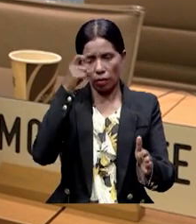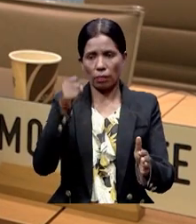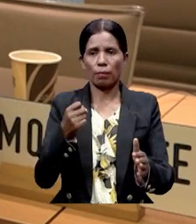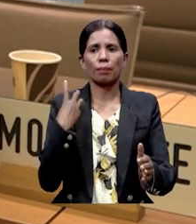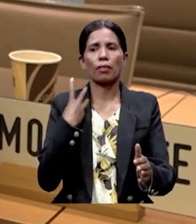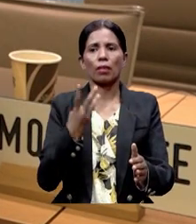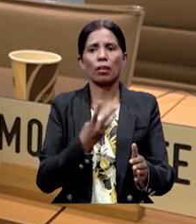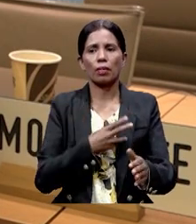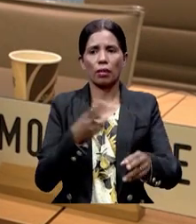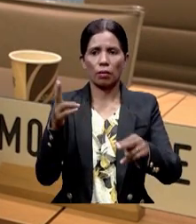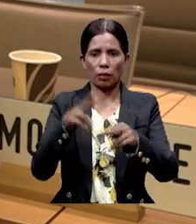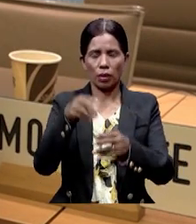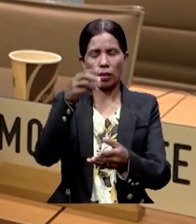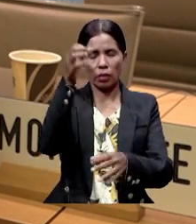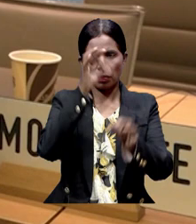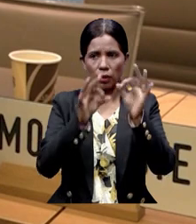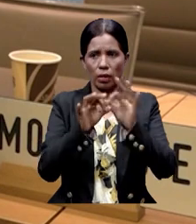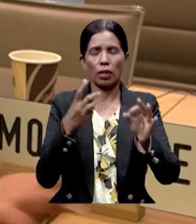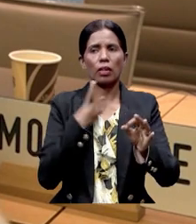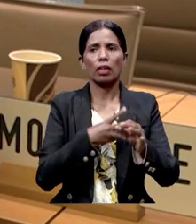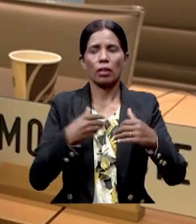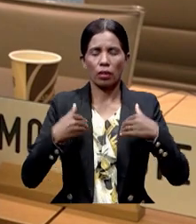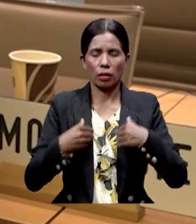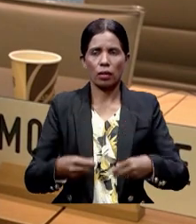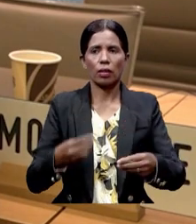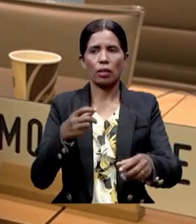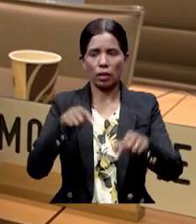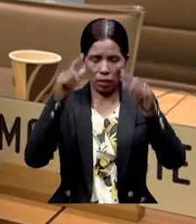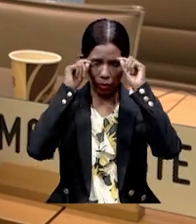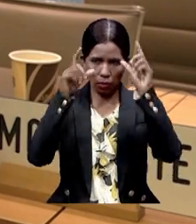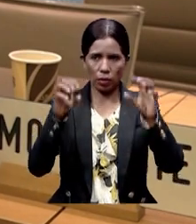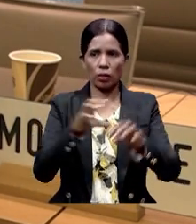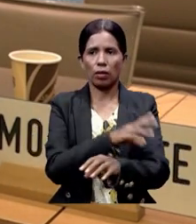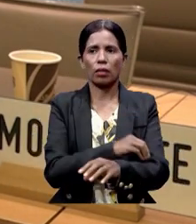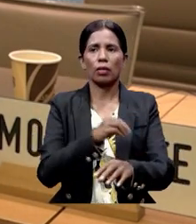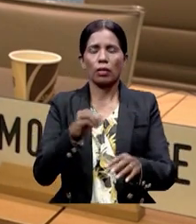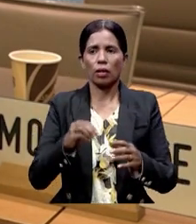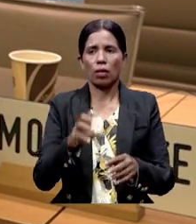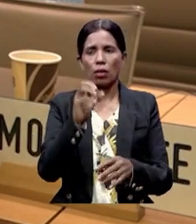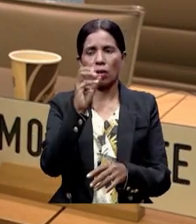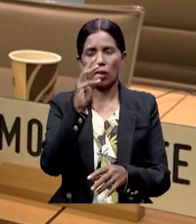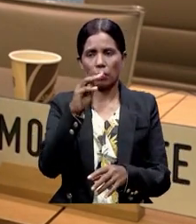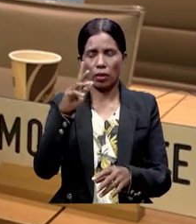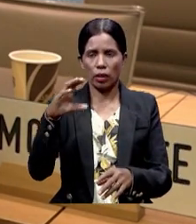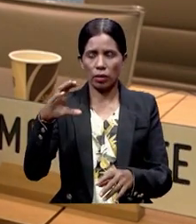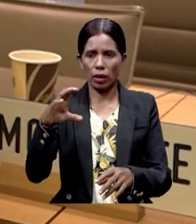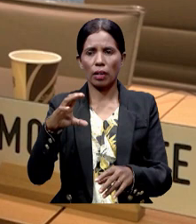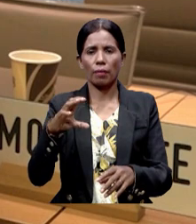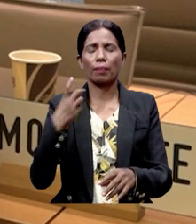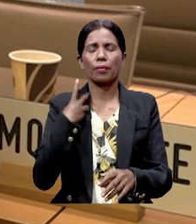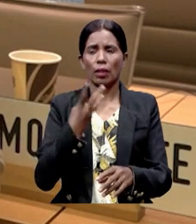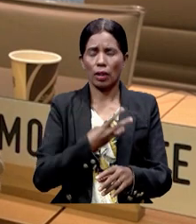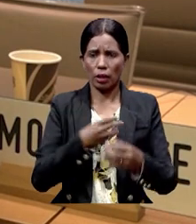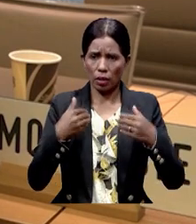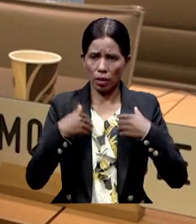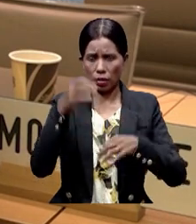ita aumenta a confiança ita ia ter ita foi ainda dado que a Timor organiza fórum investimento NB ita ia